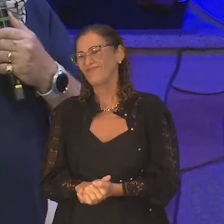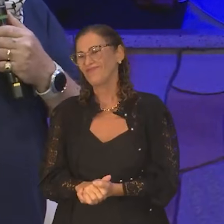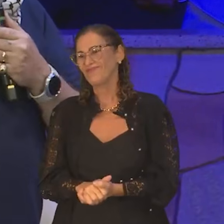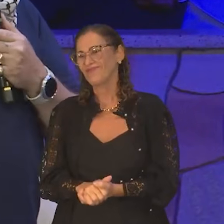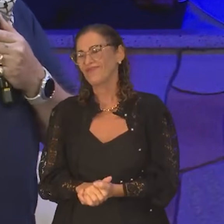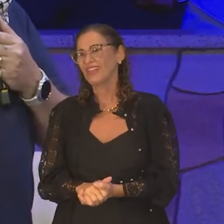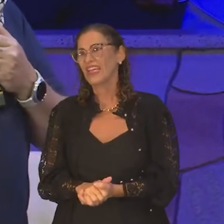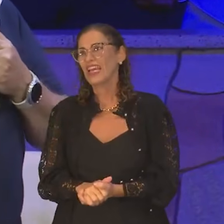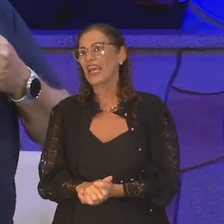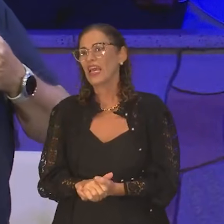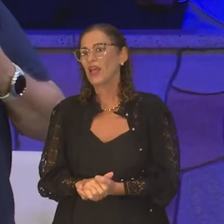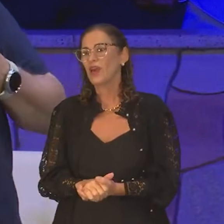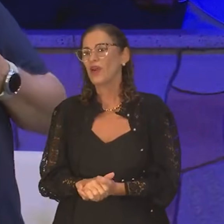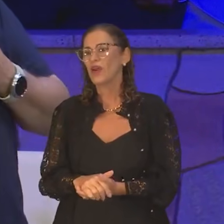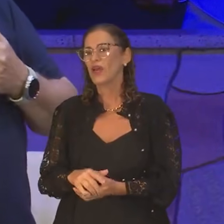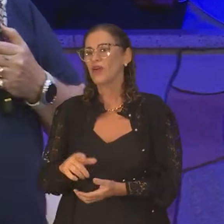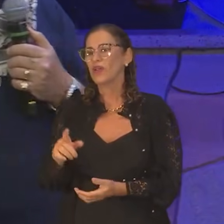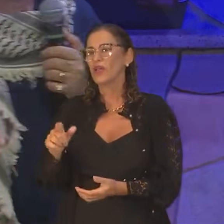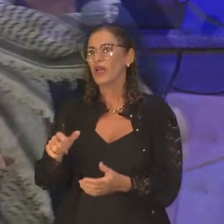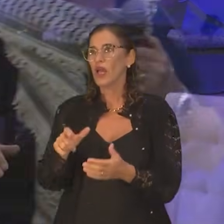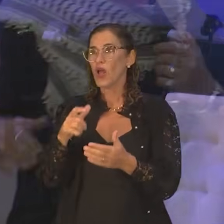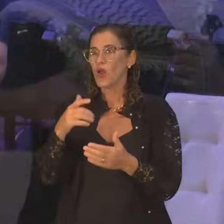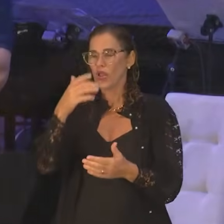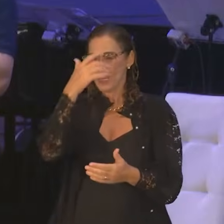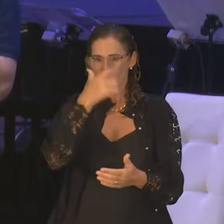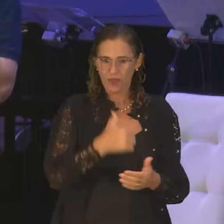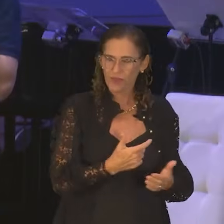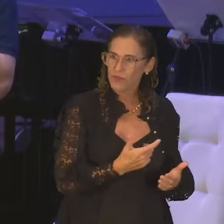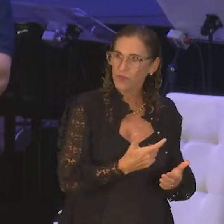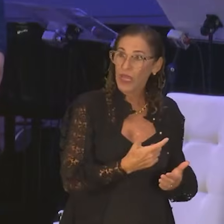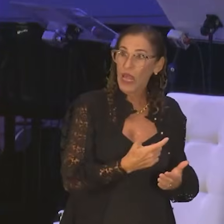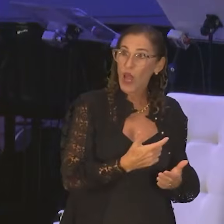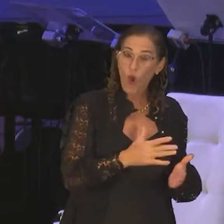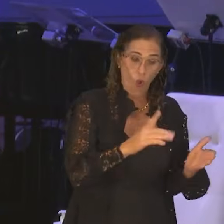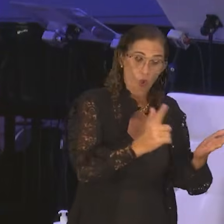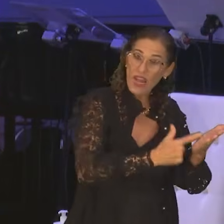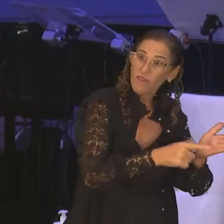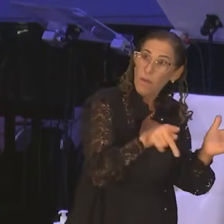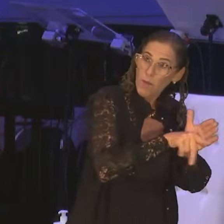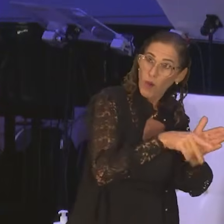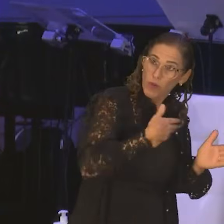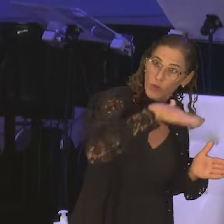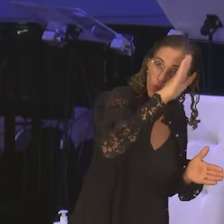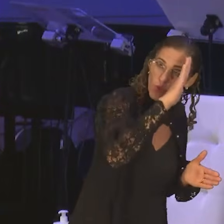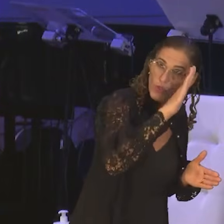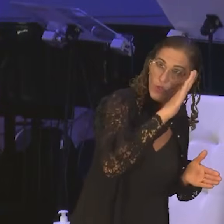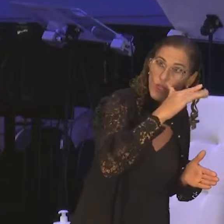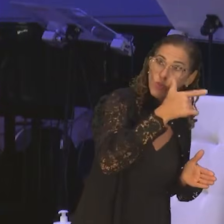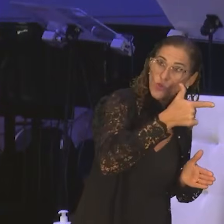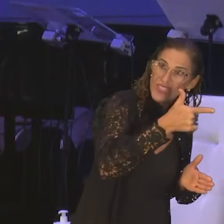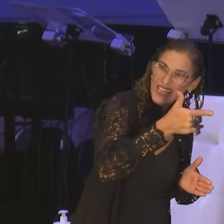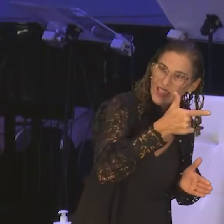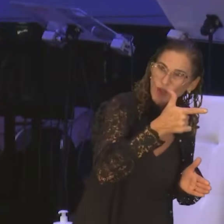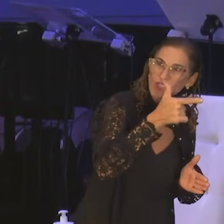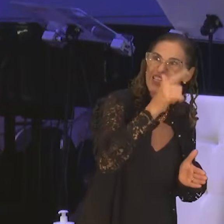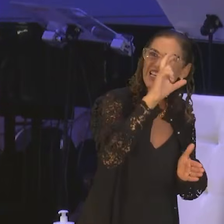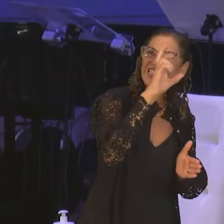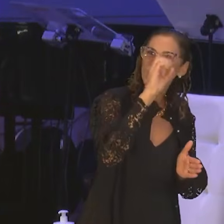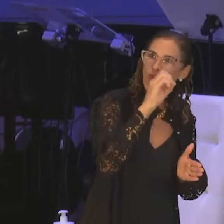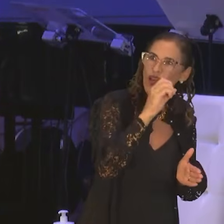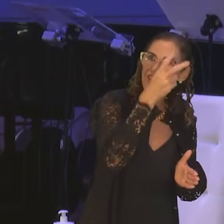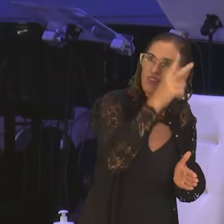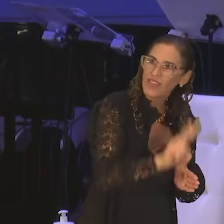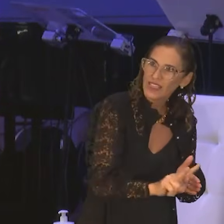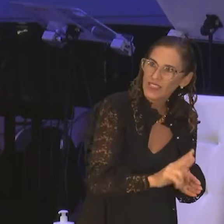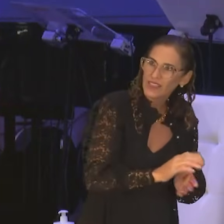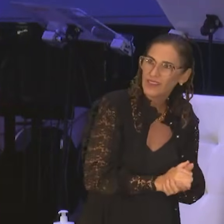Eu tinha lido o livro dos muçulmanos por mais de 250 vezes. Eu estou um pensamento assim,